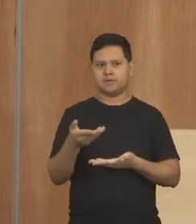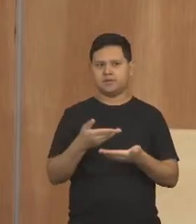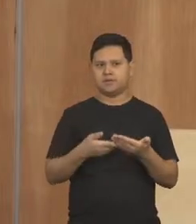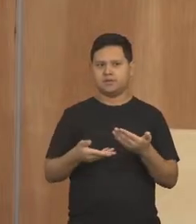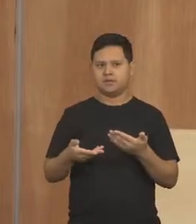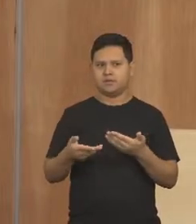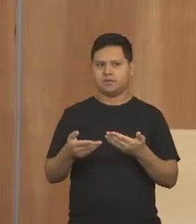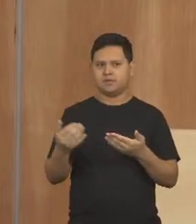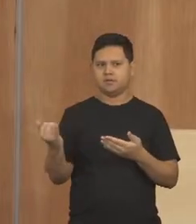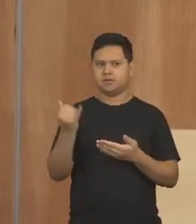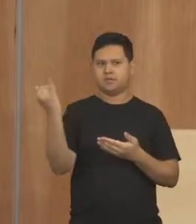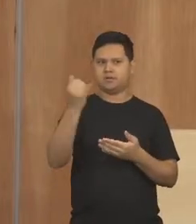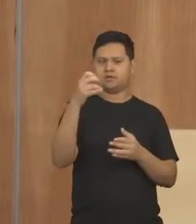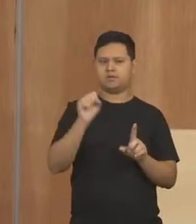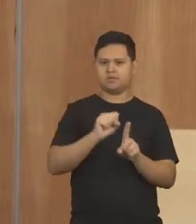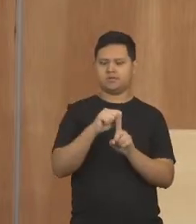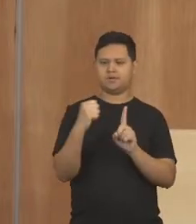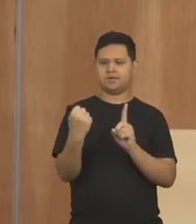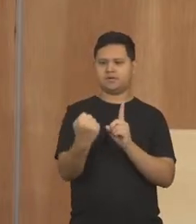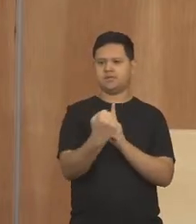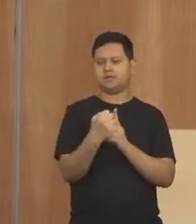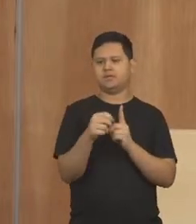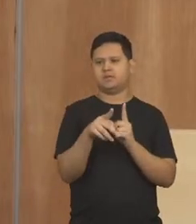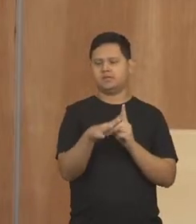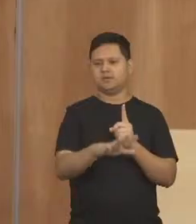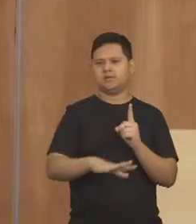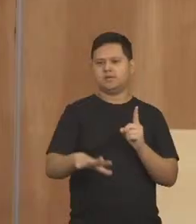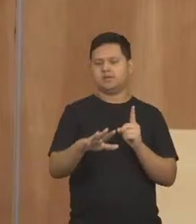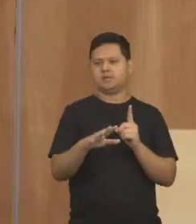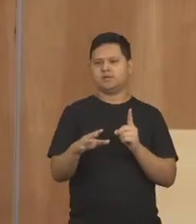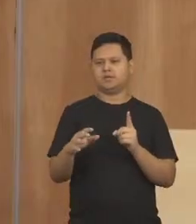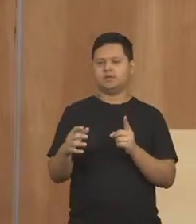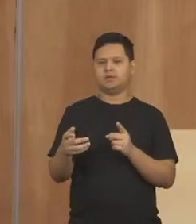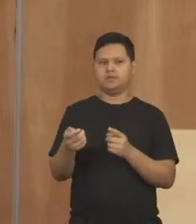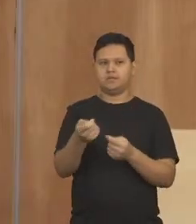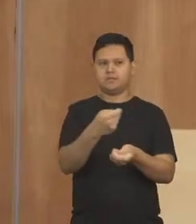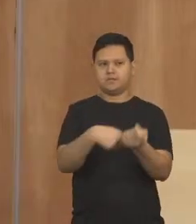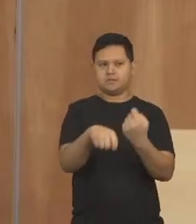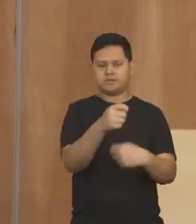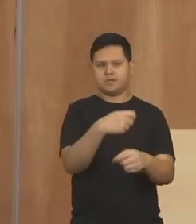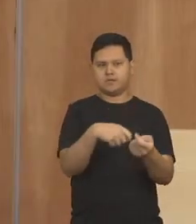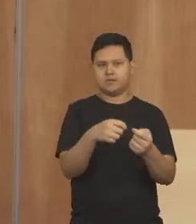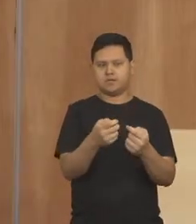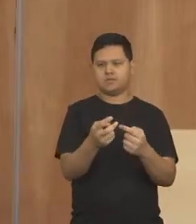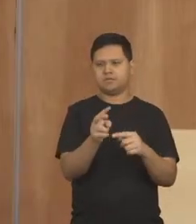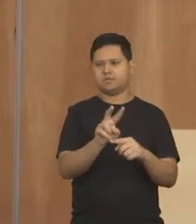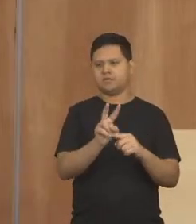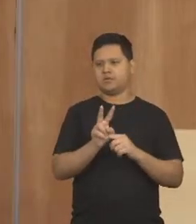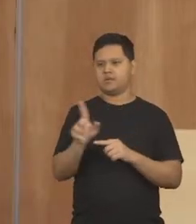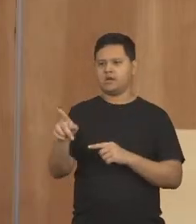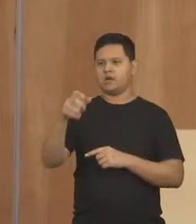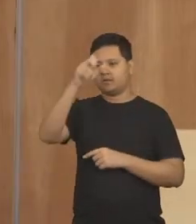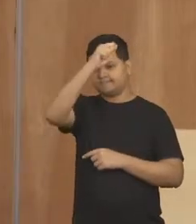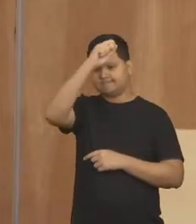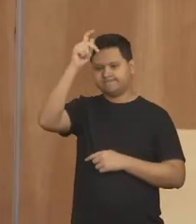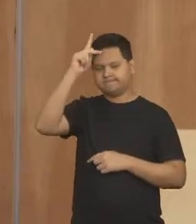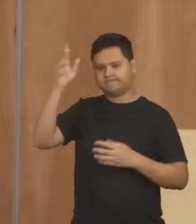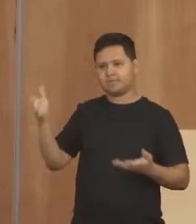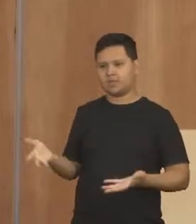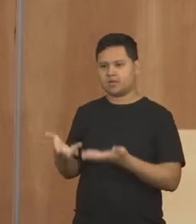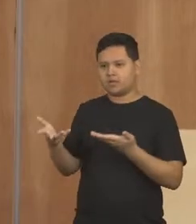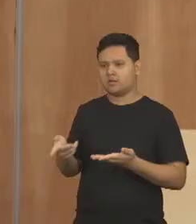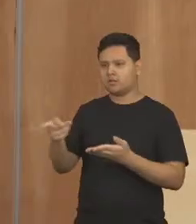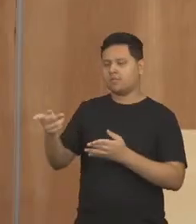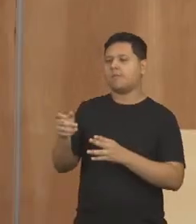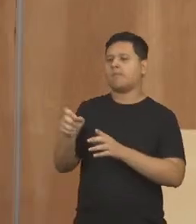que é fundamental para a sociedade. E ao financiar projetos específicos, a administração pública fortalecerá